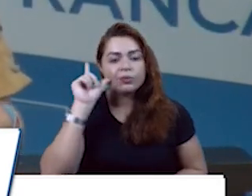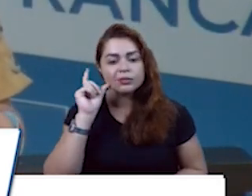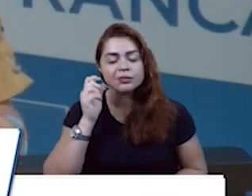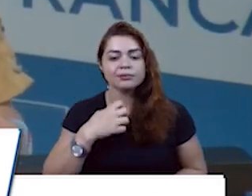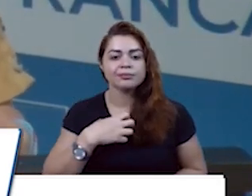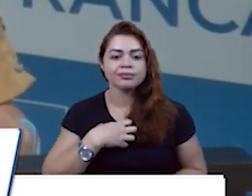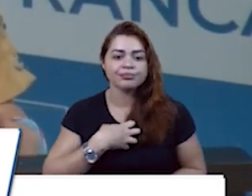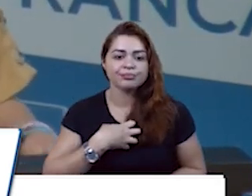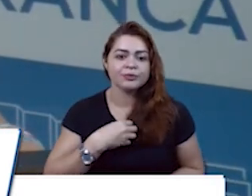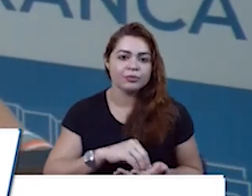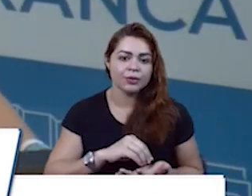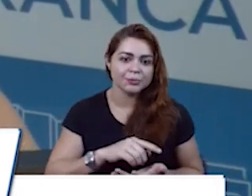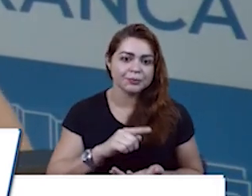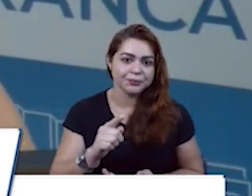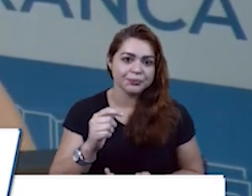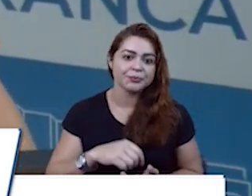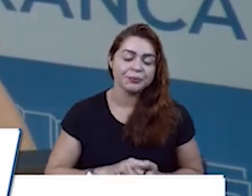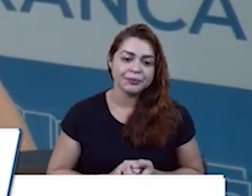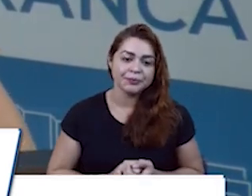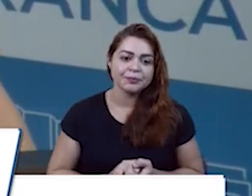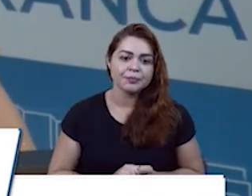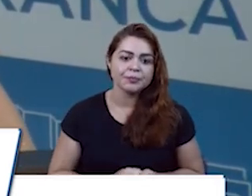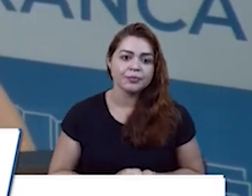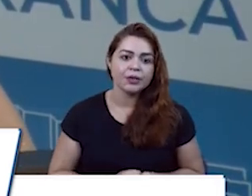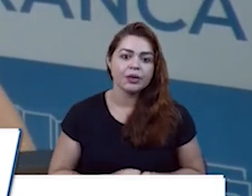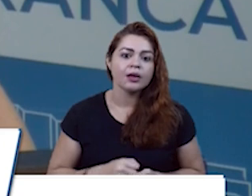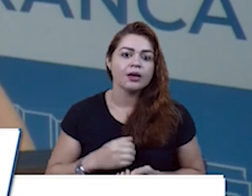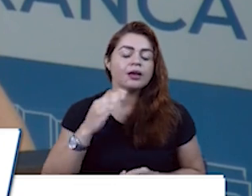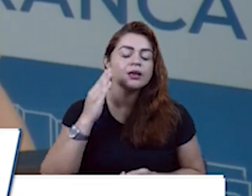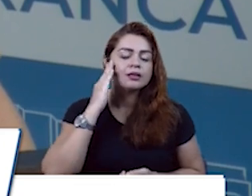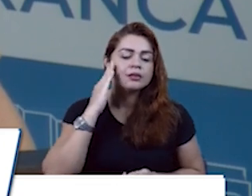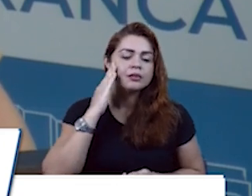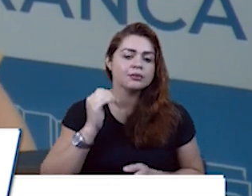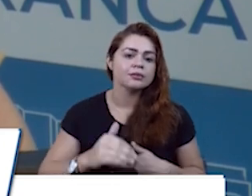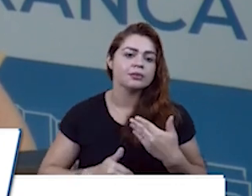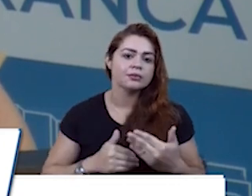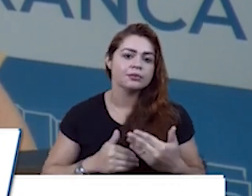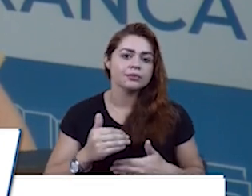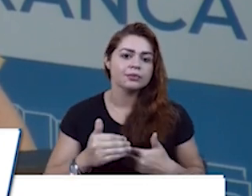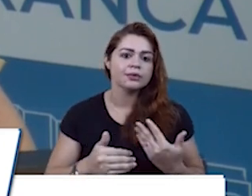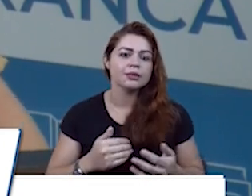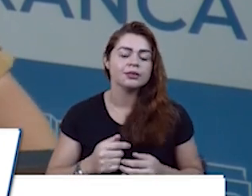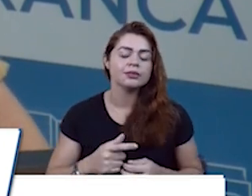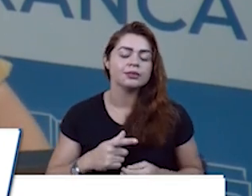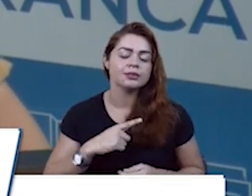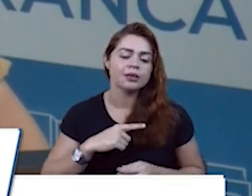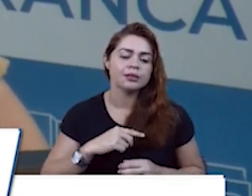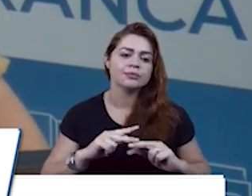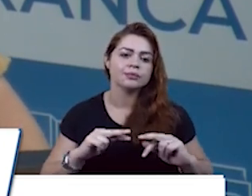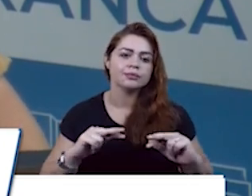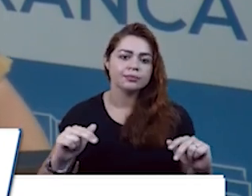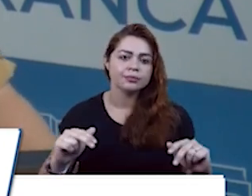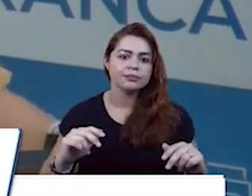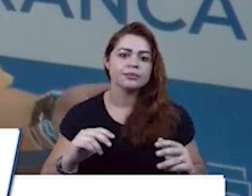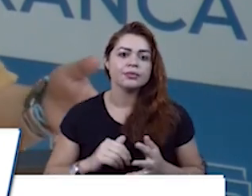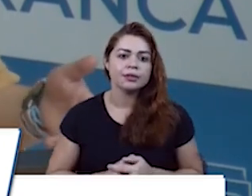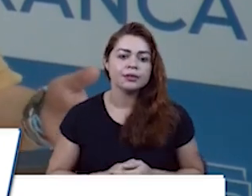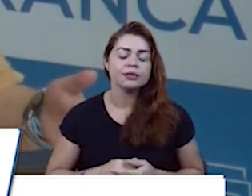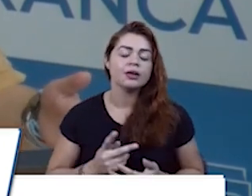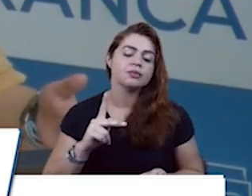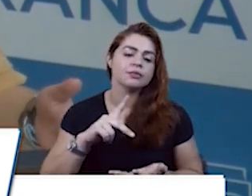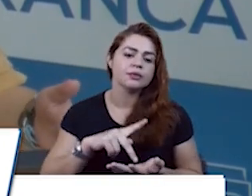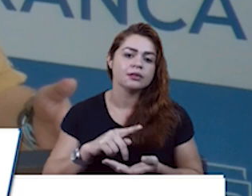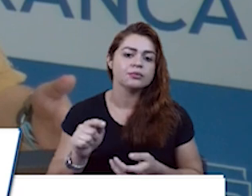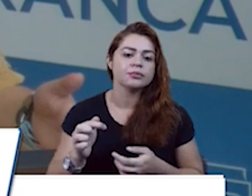para acontecer. E isso que o senhor falou realmente procede, né, mas é a questão